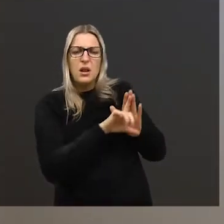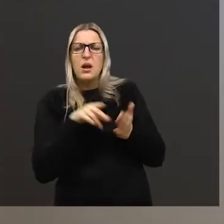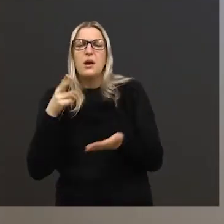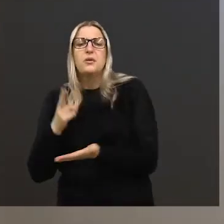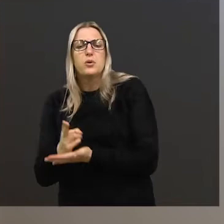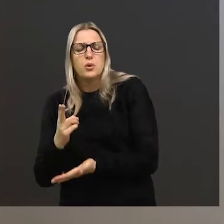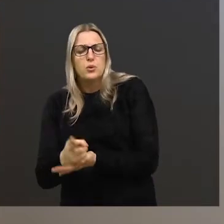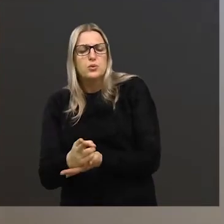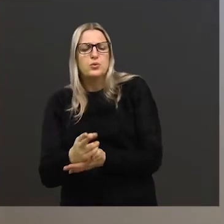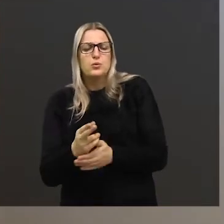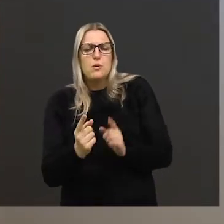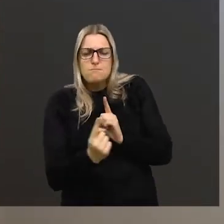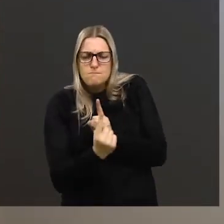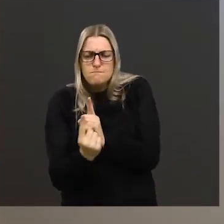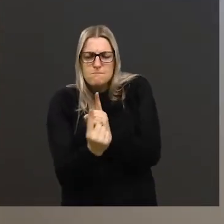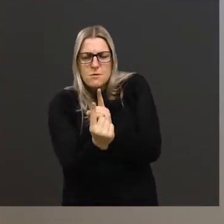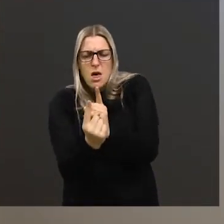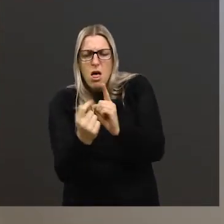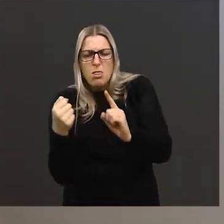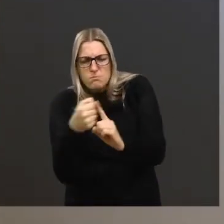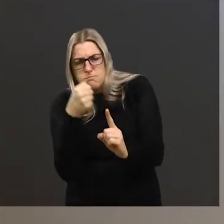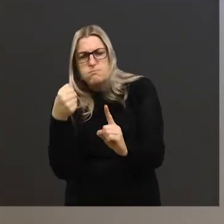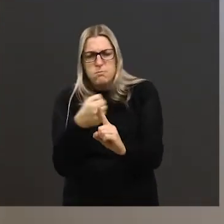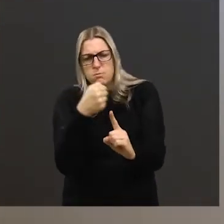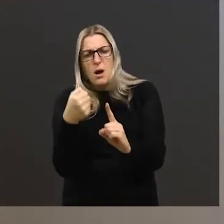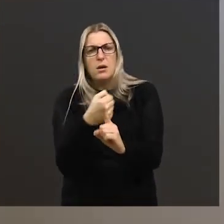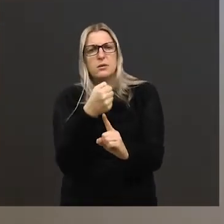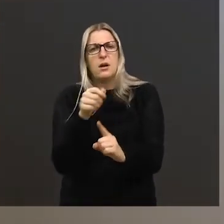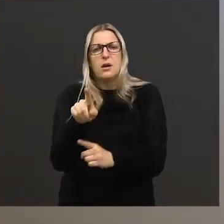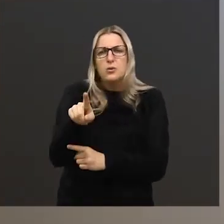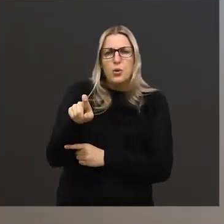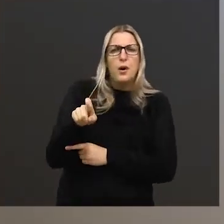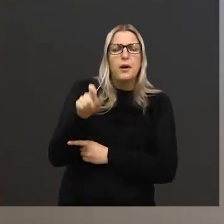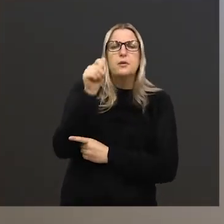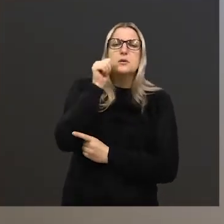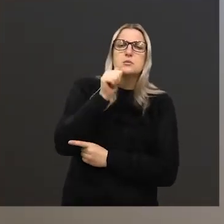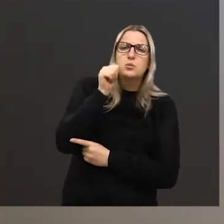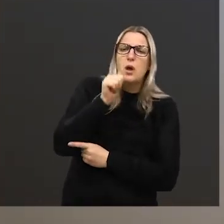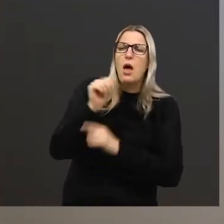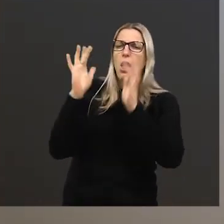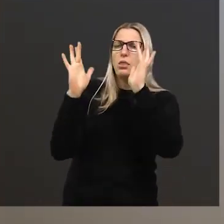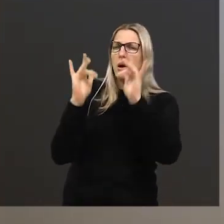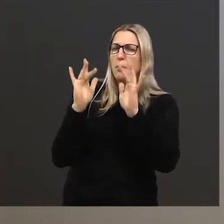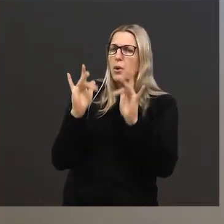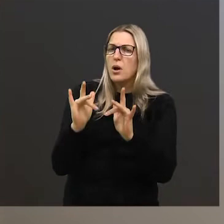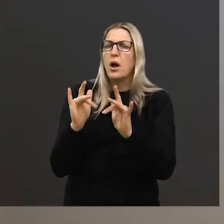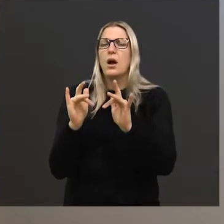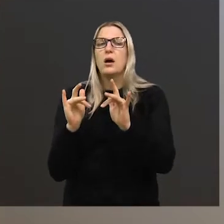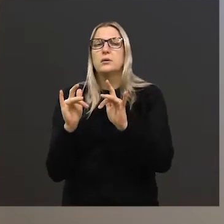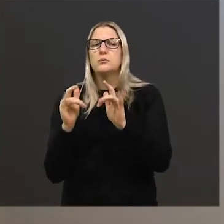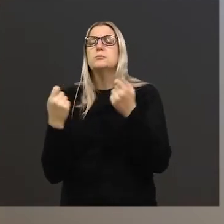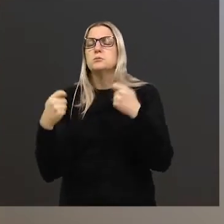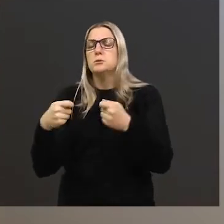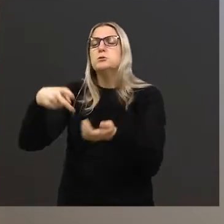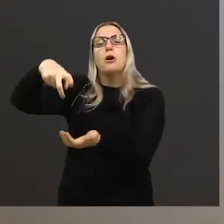protetiva, aquele agressor que continua perseguindo a sua companheira, a ex-companheira, a namorada, enfim, que